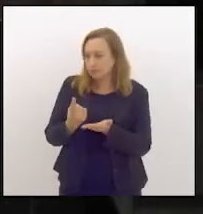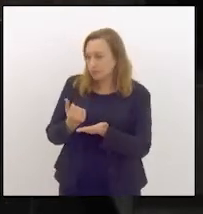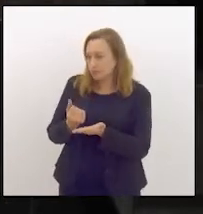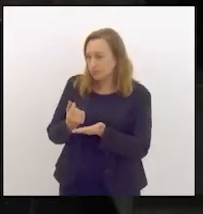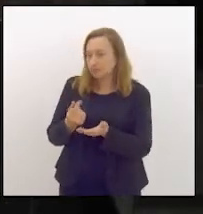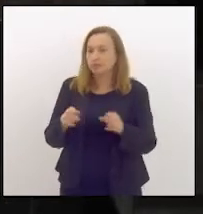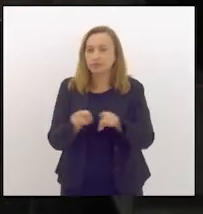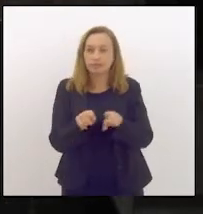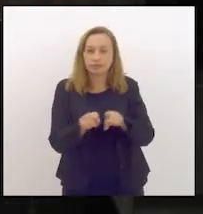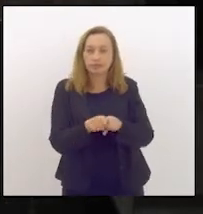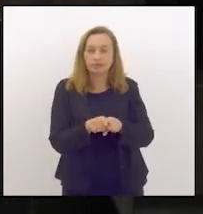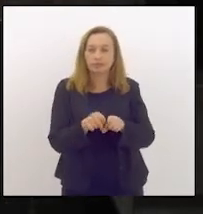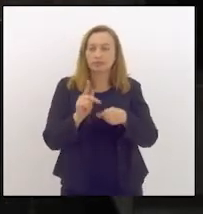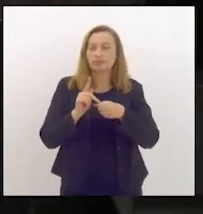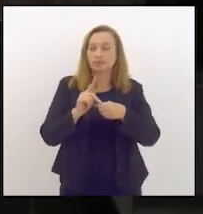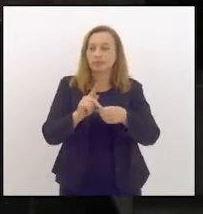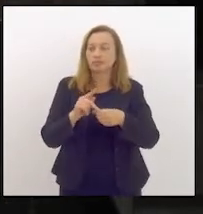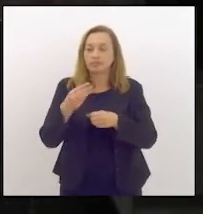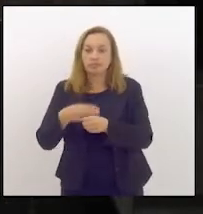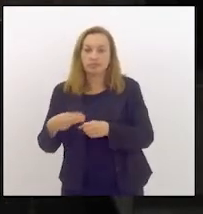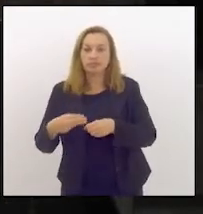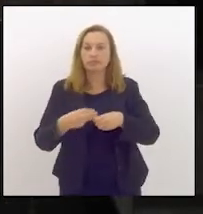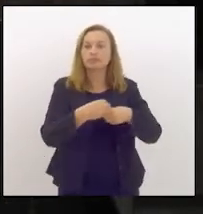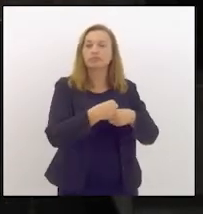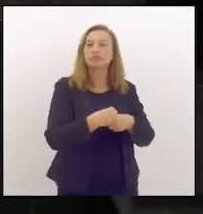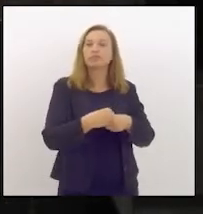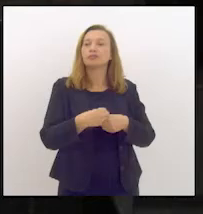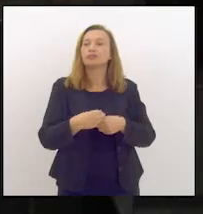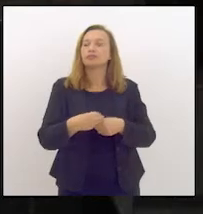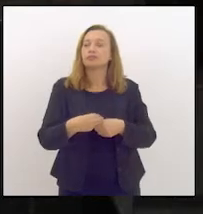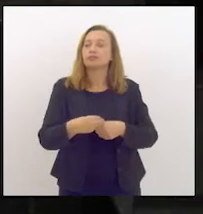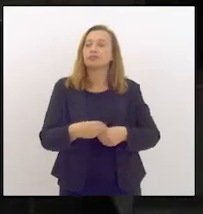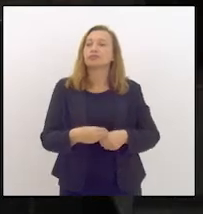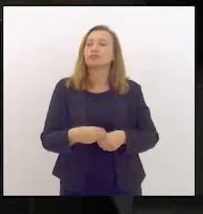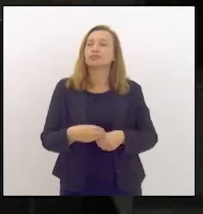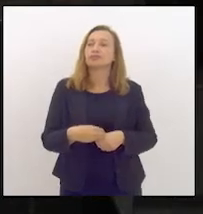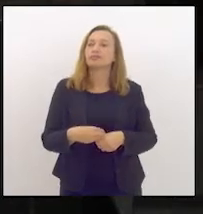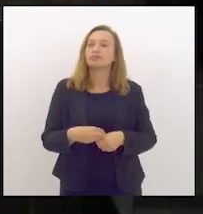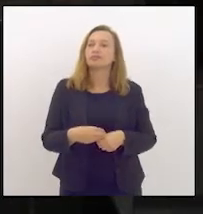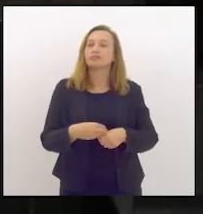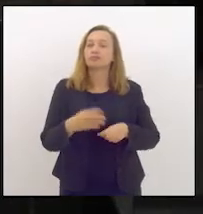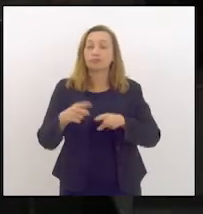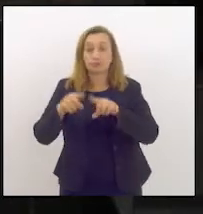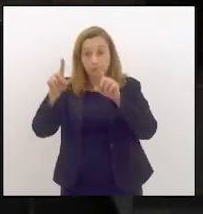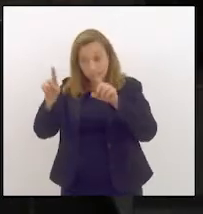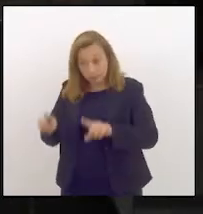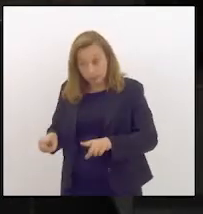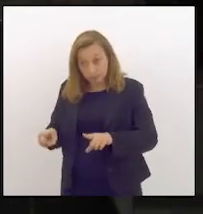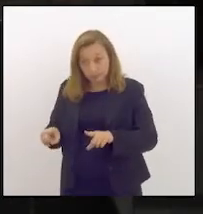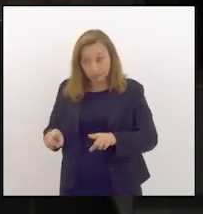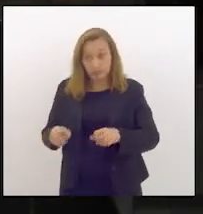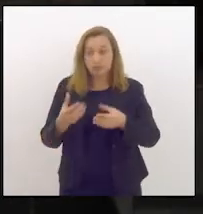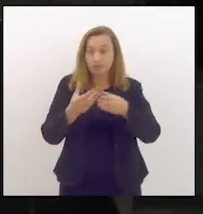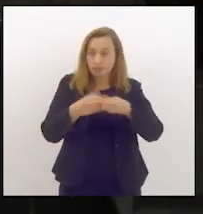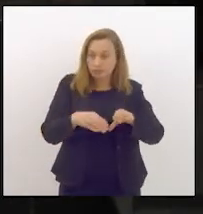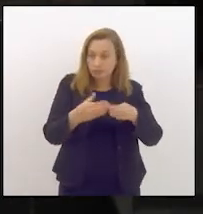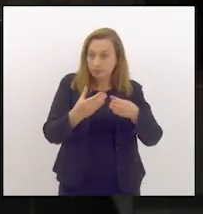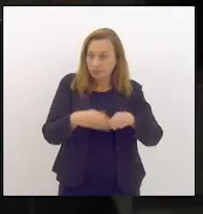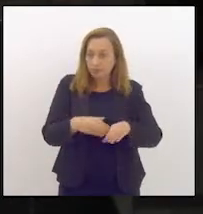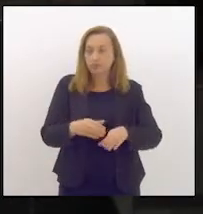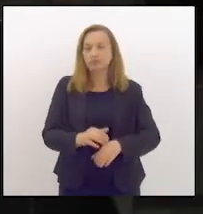fazenda e procuradorias municipais compostas por servidores concursados